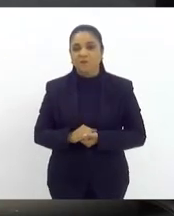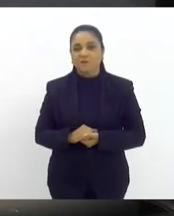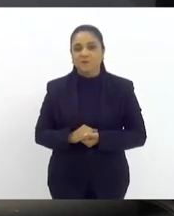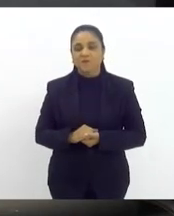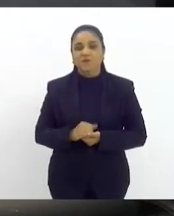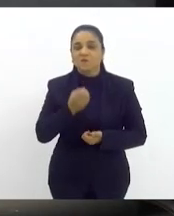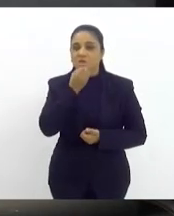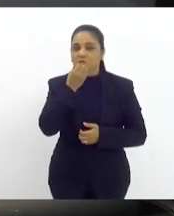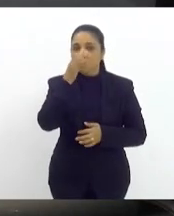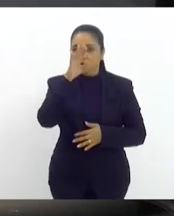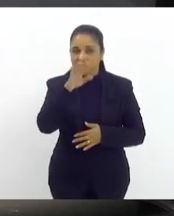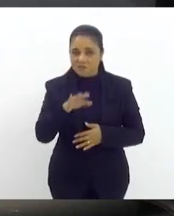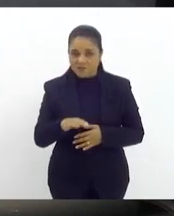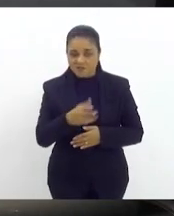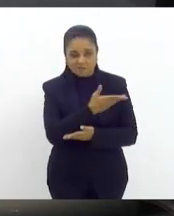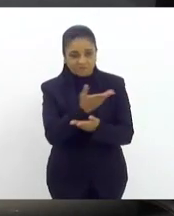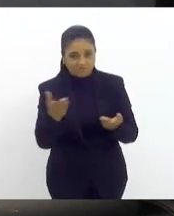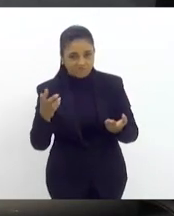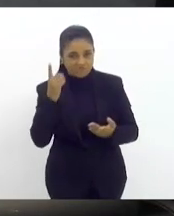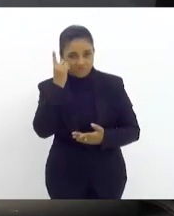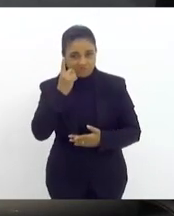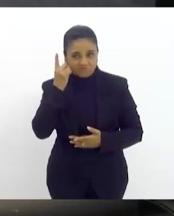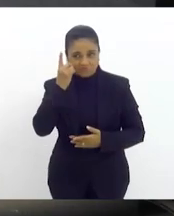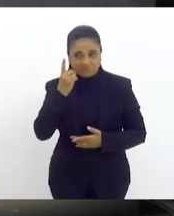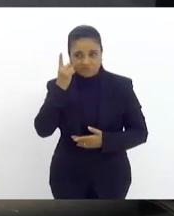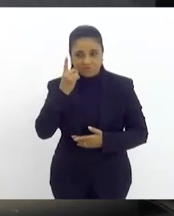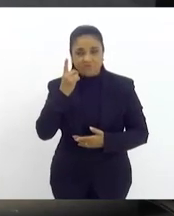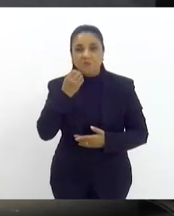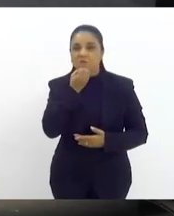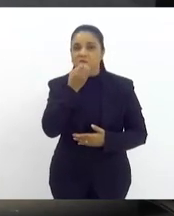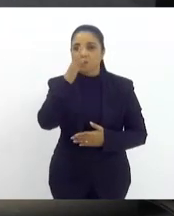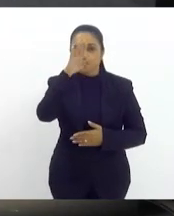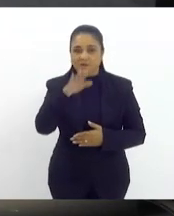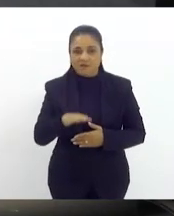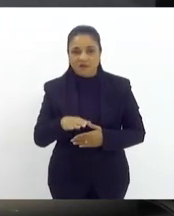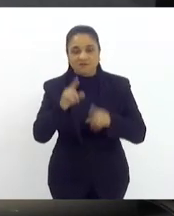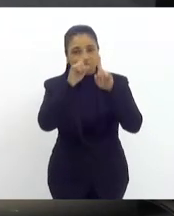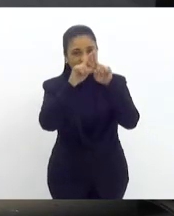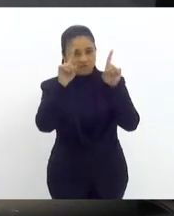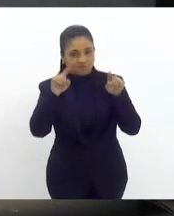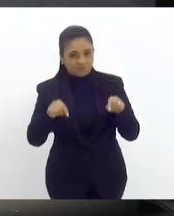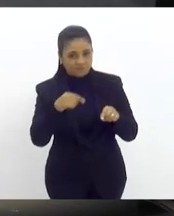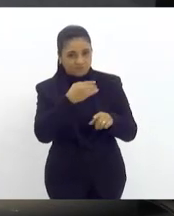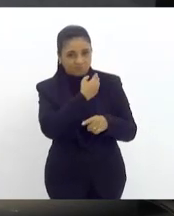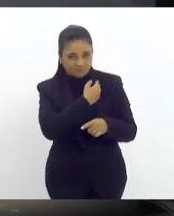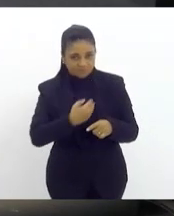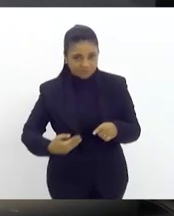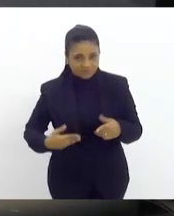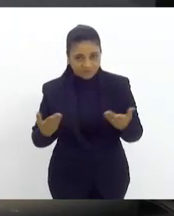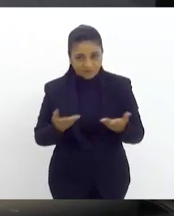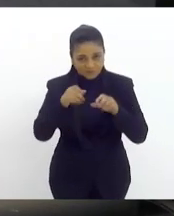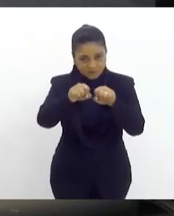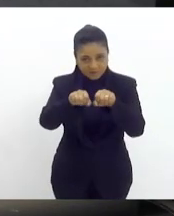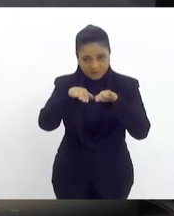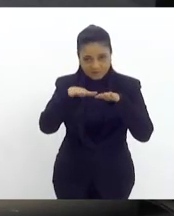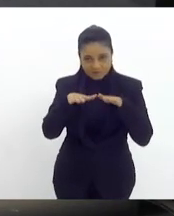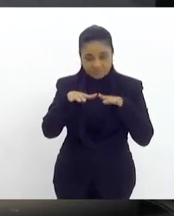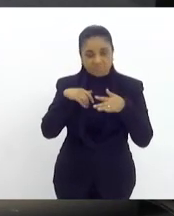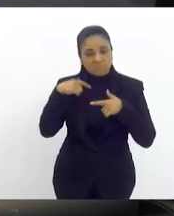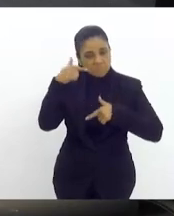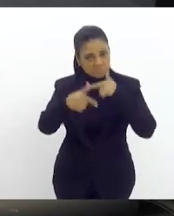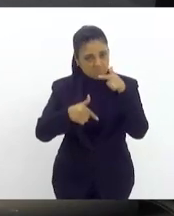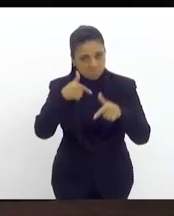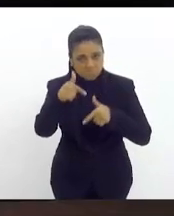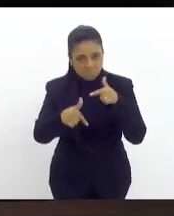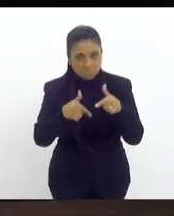Boa tarde novos colegas Boa tarde funcionários que de fato fazem com que essa casa funcione de verdade